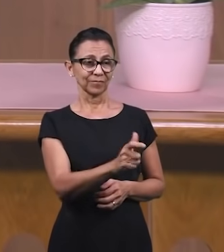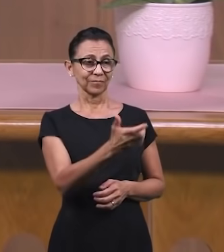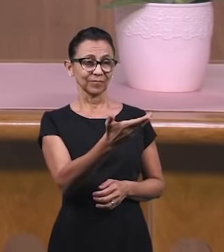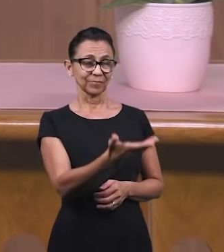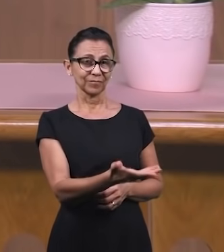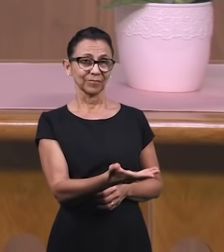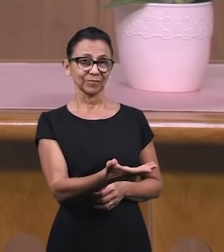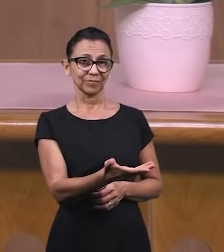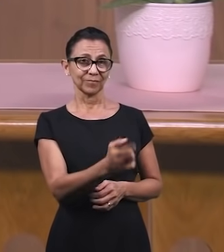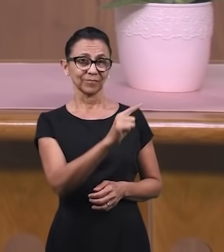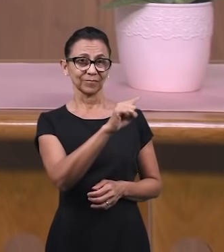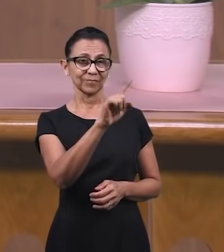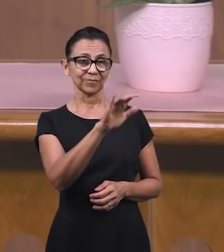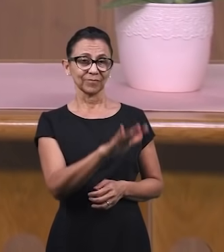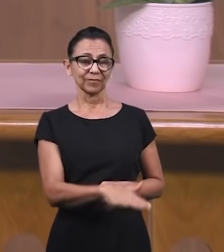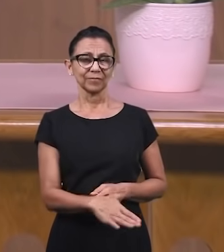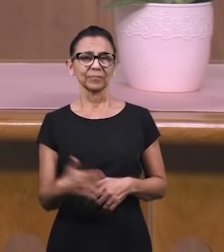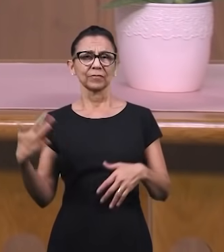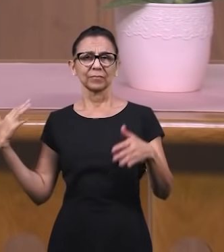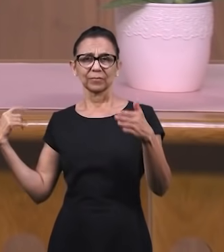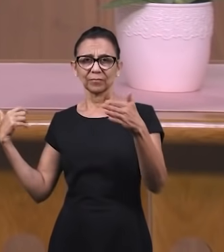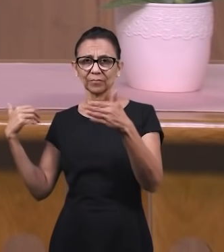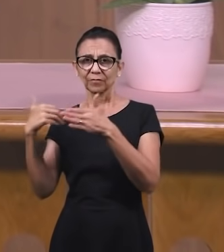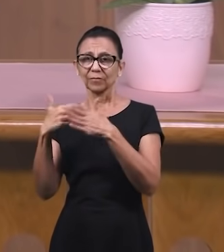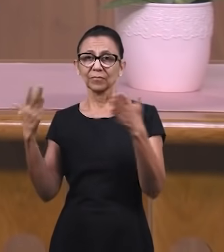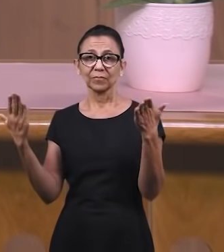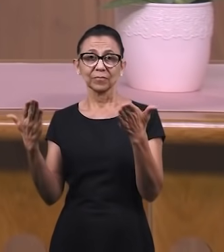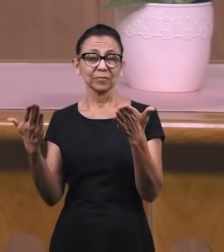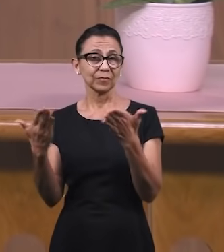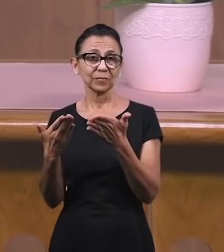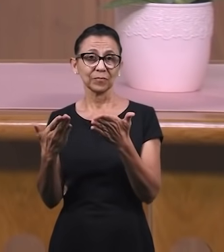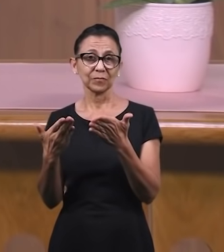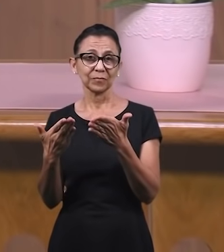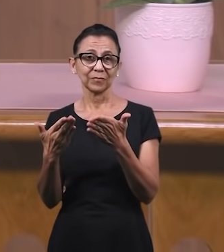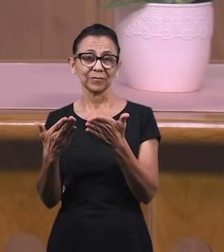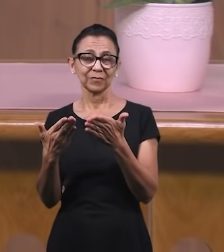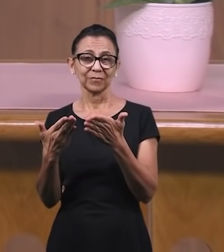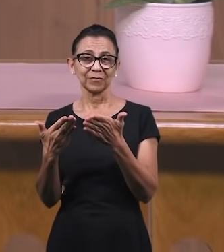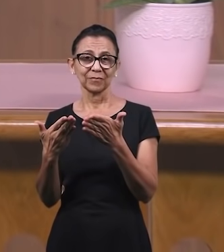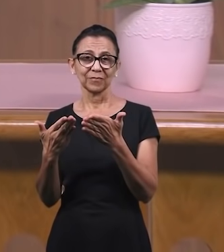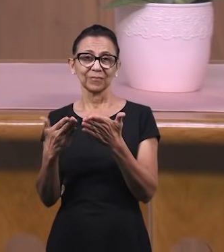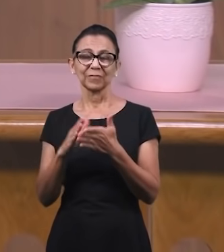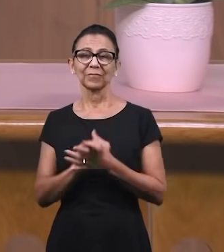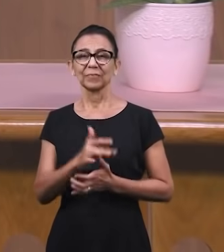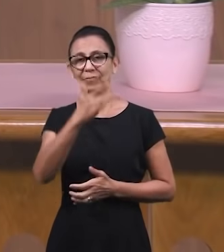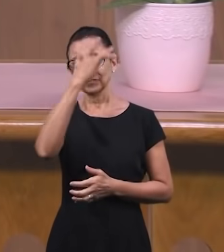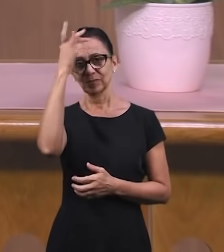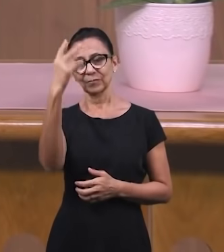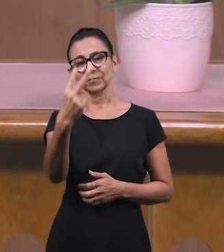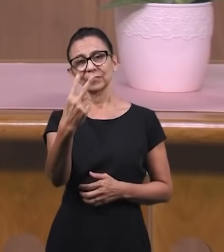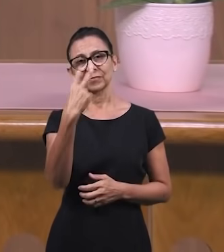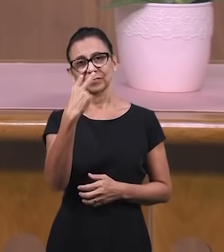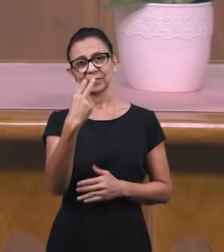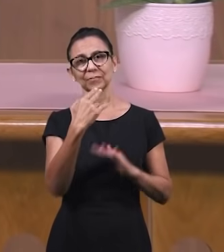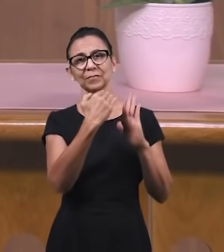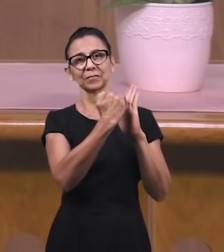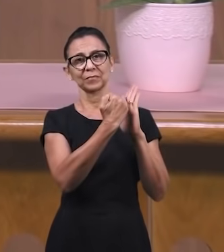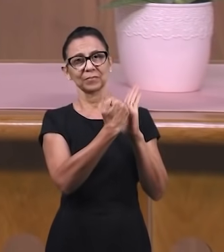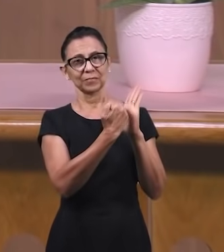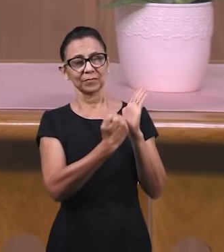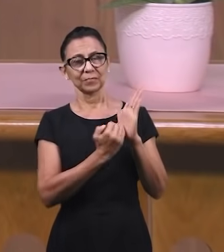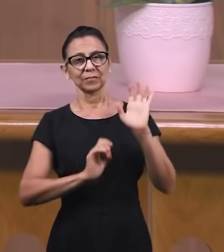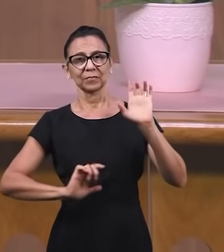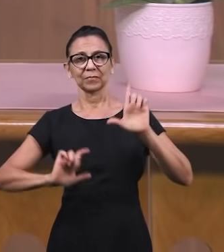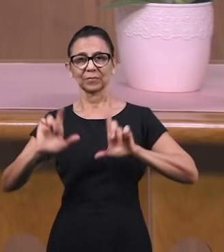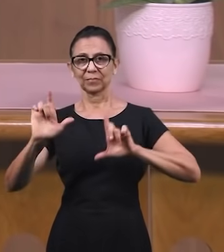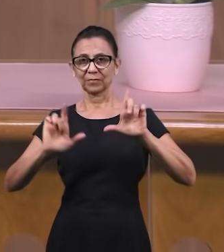é o amor de Jesus por cada um de nós que está participando desse programa. Te louvamos por isso, porque, Senhor, no